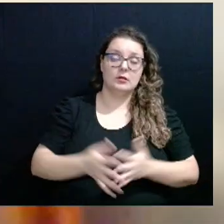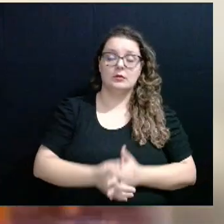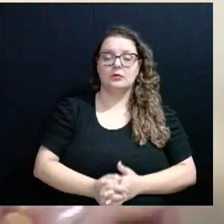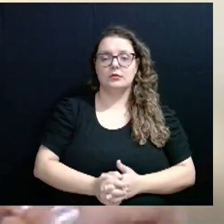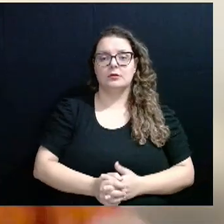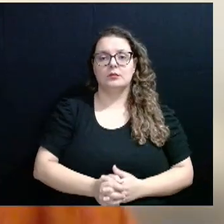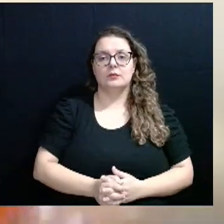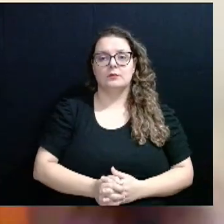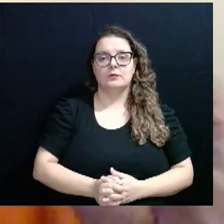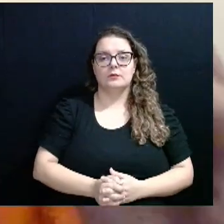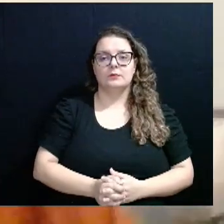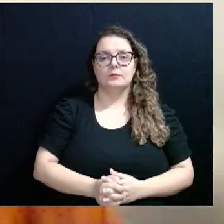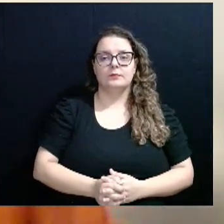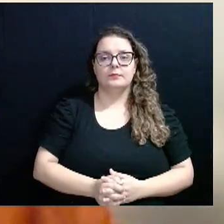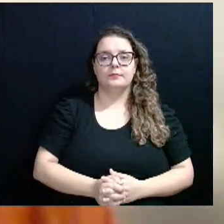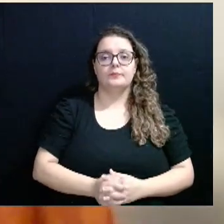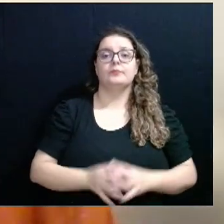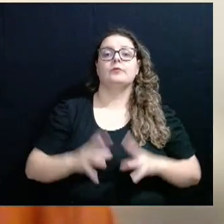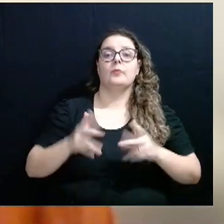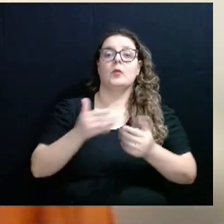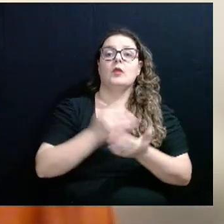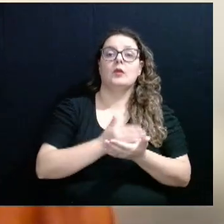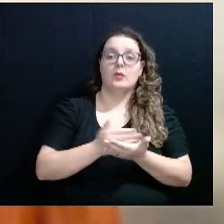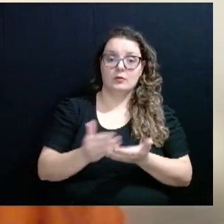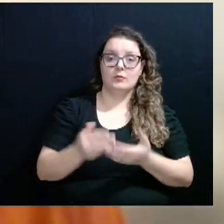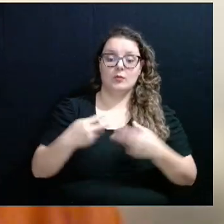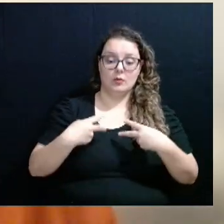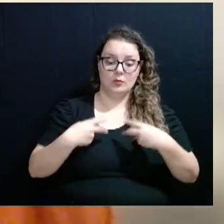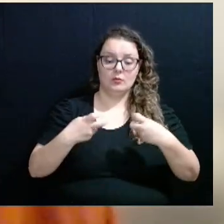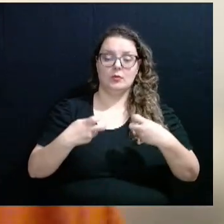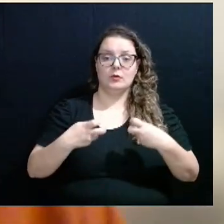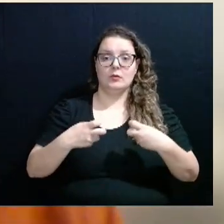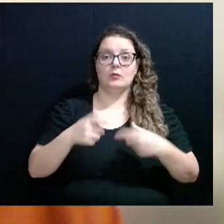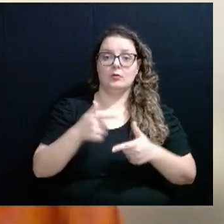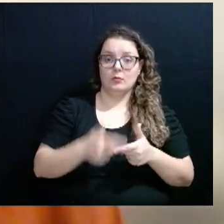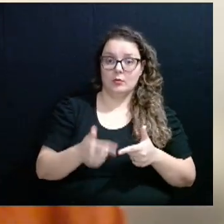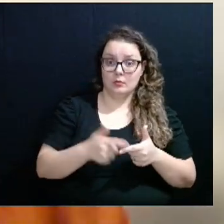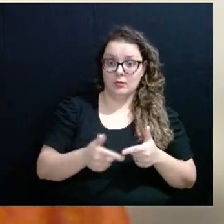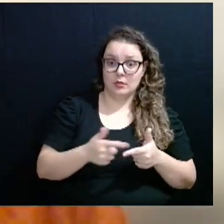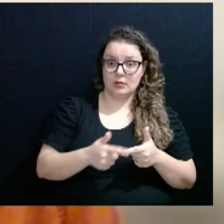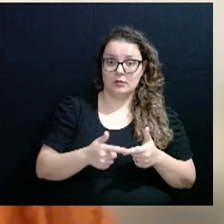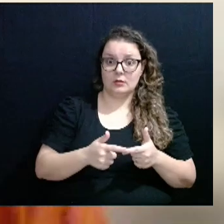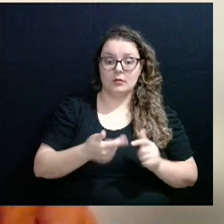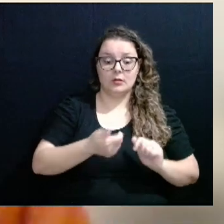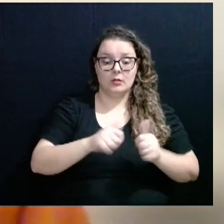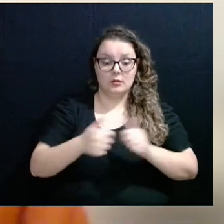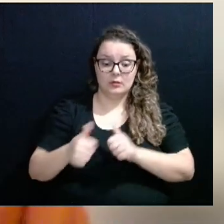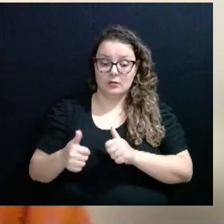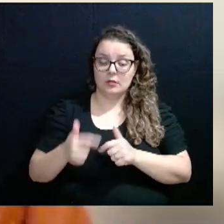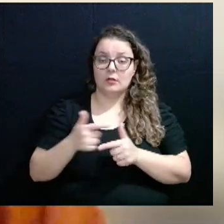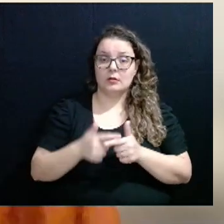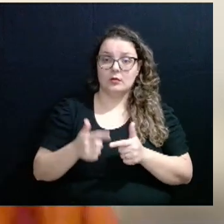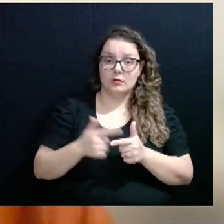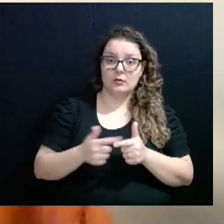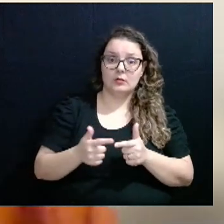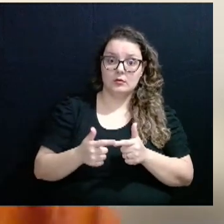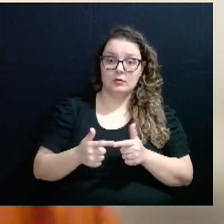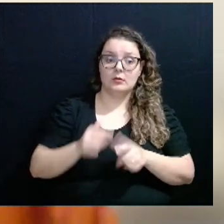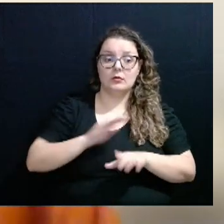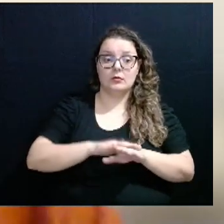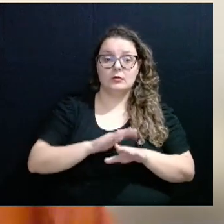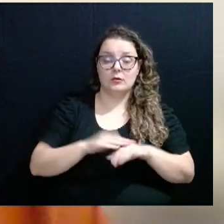Então, tudo começa com reconhecer o problema, avaliar o problema e tomar ações,